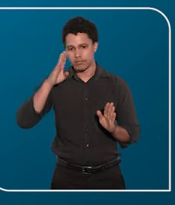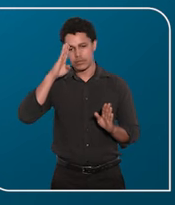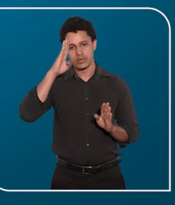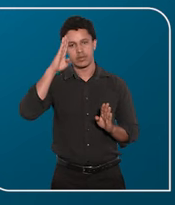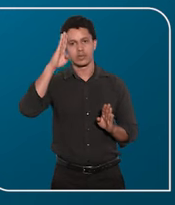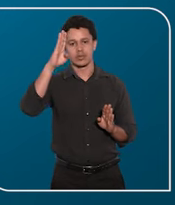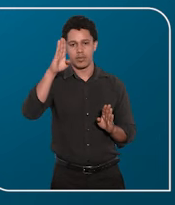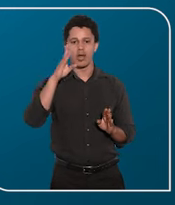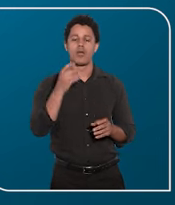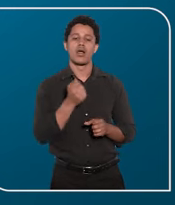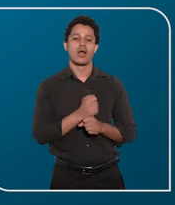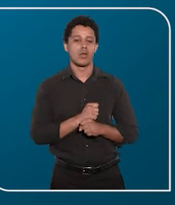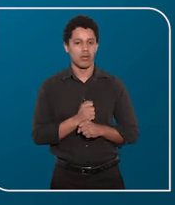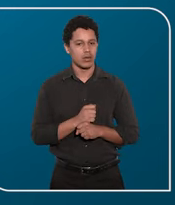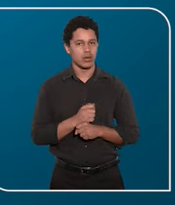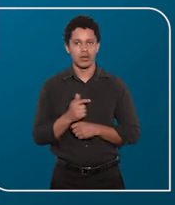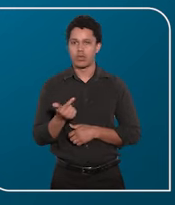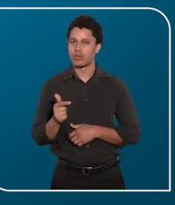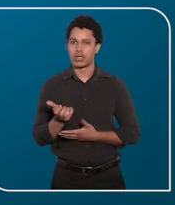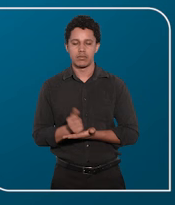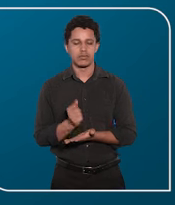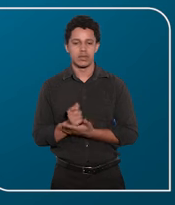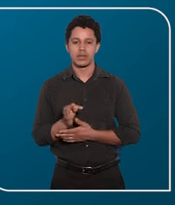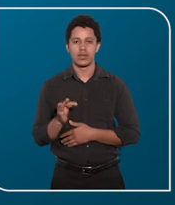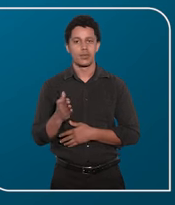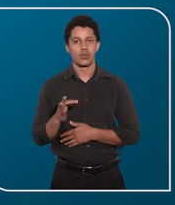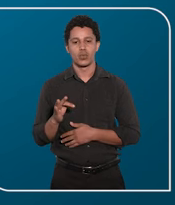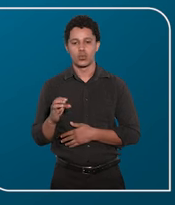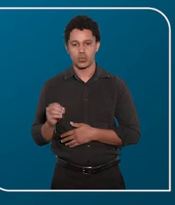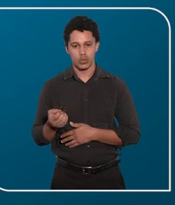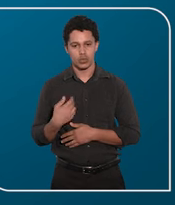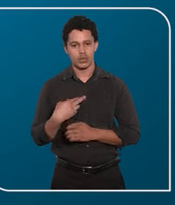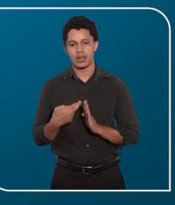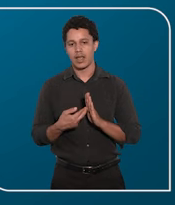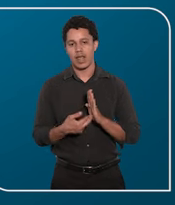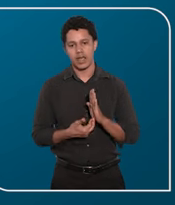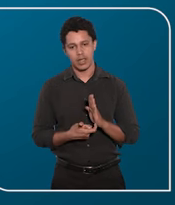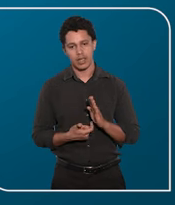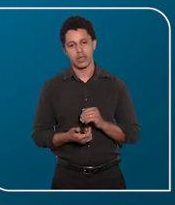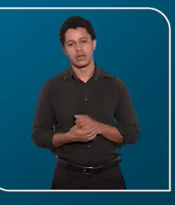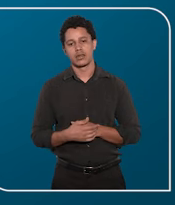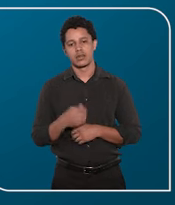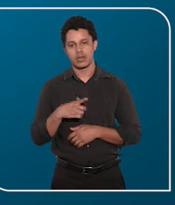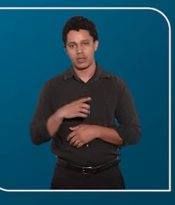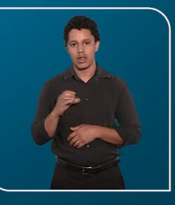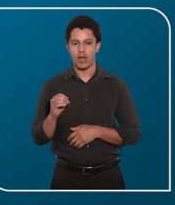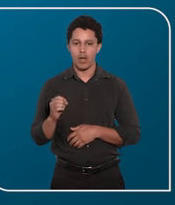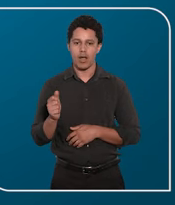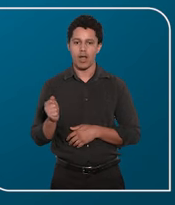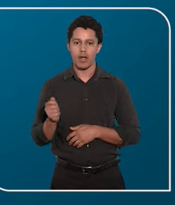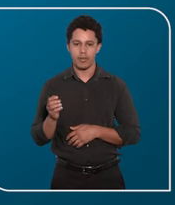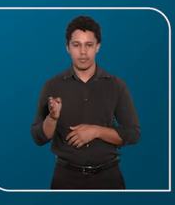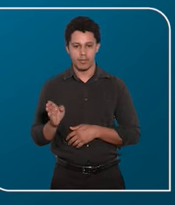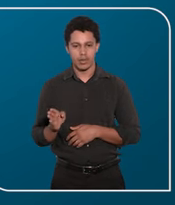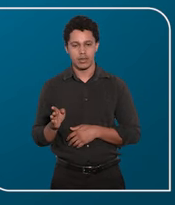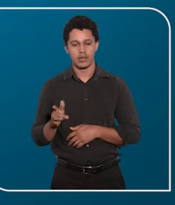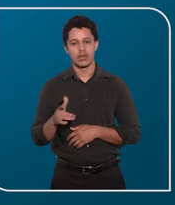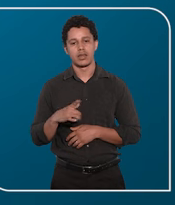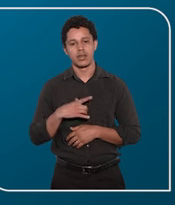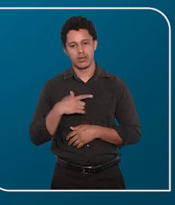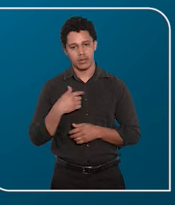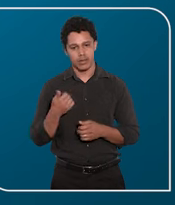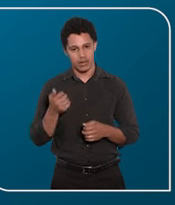a anuidade ela não tem natureza tributária em razão desse regime sui generis que tem a OAB. Mas fato é de que houve uma